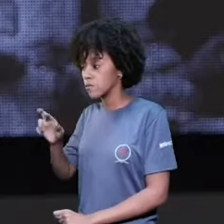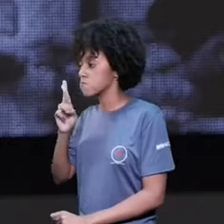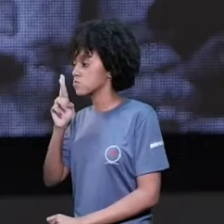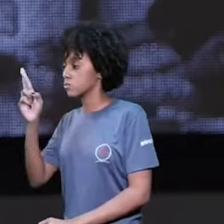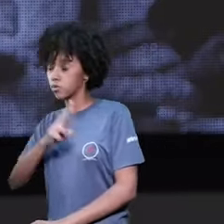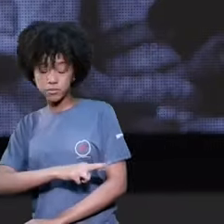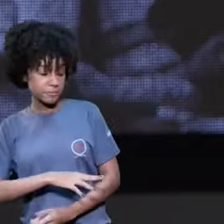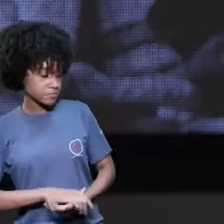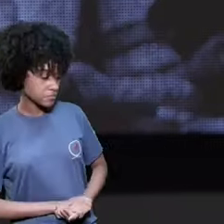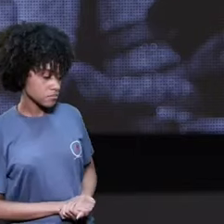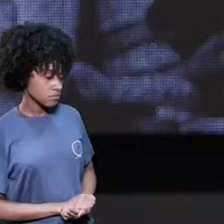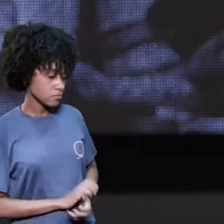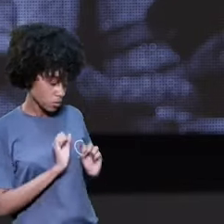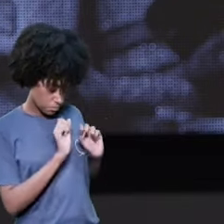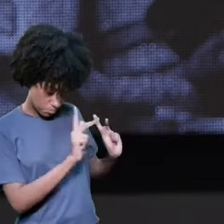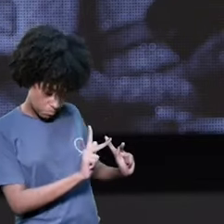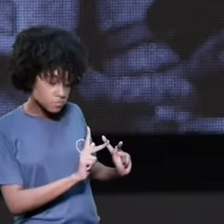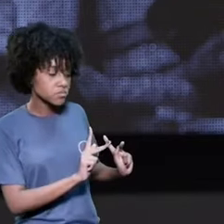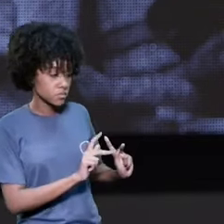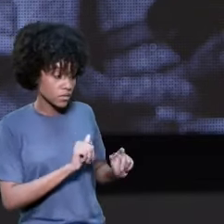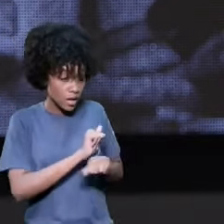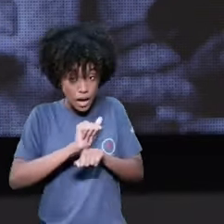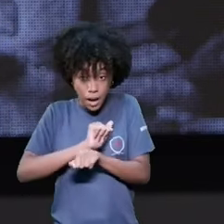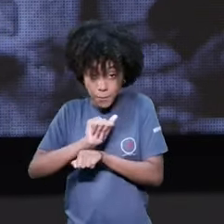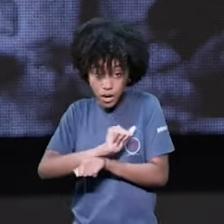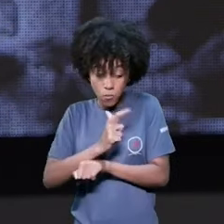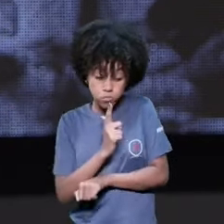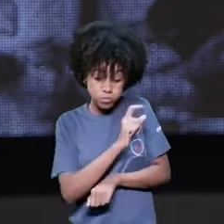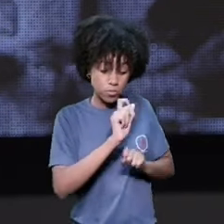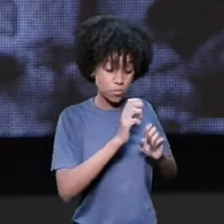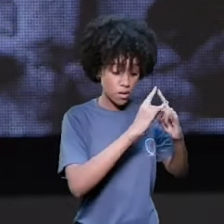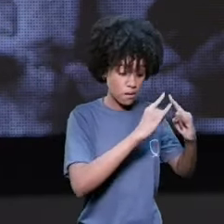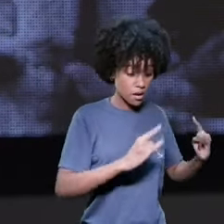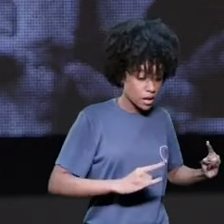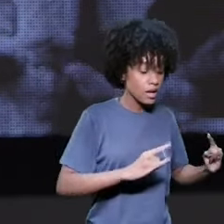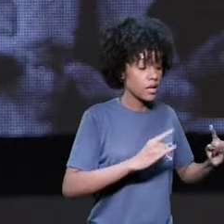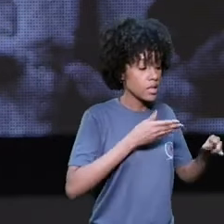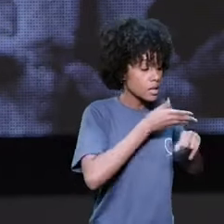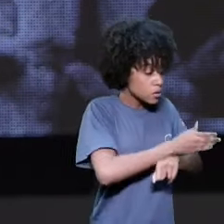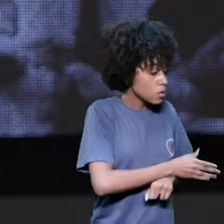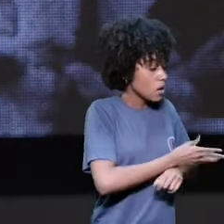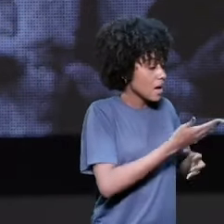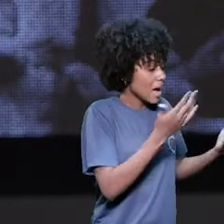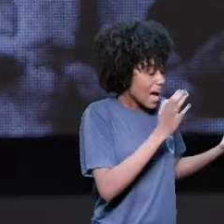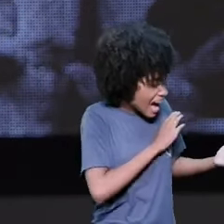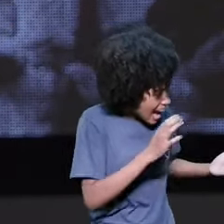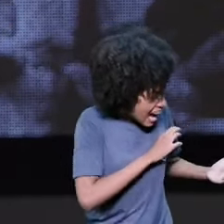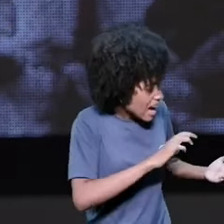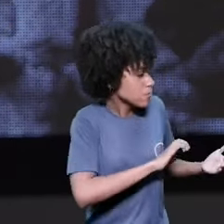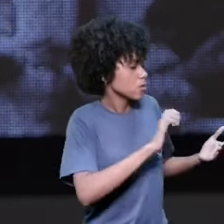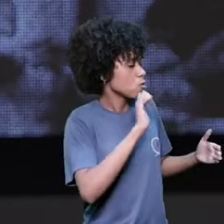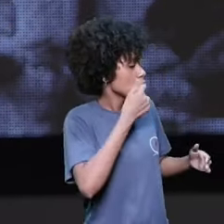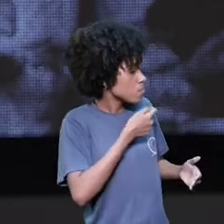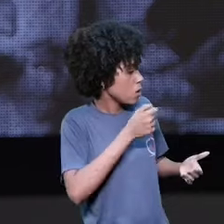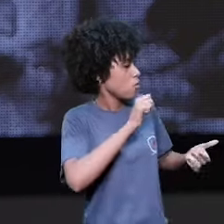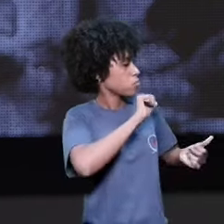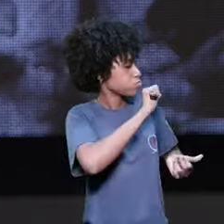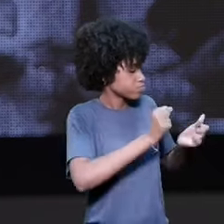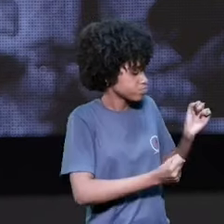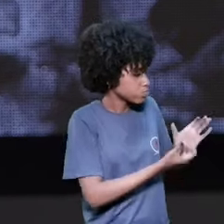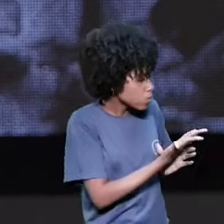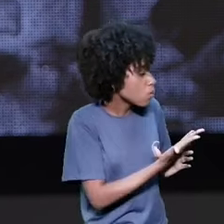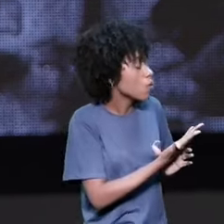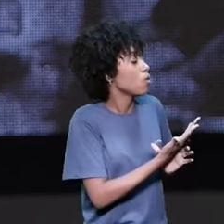Faça como tem dito. Abraão correu para a tenda de Sara e disse: Amasse depressa 3 medidas de flor da melhor farinha e faça